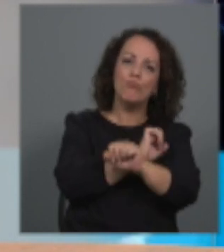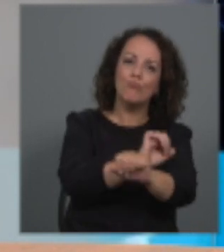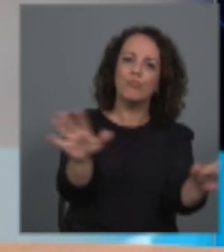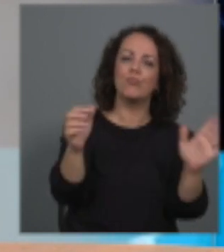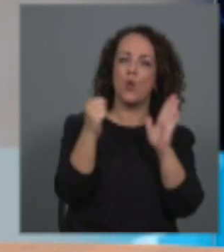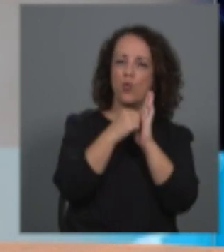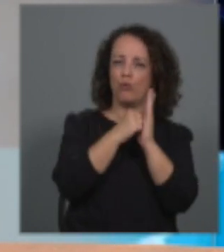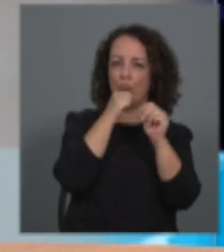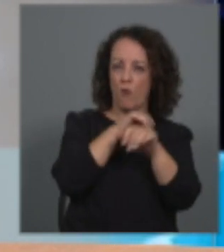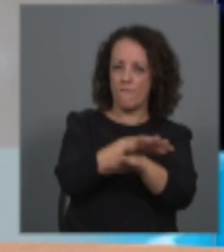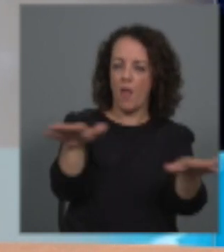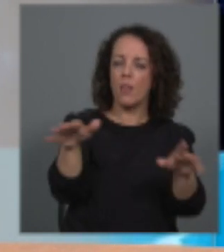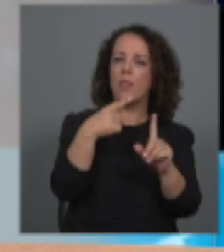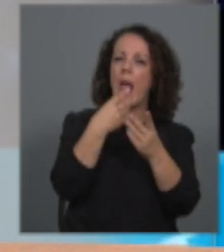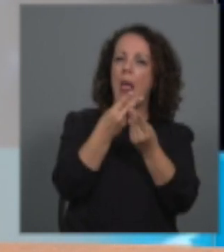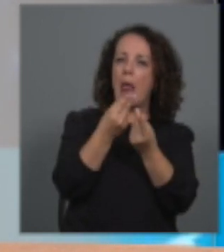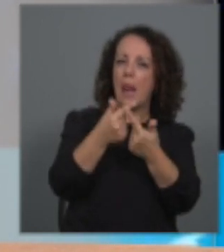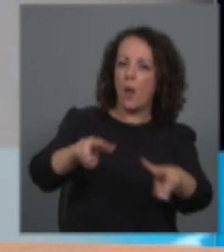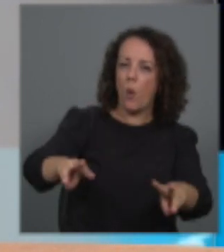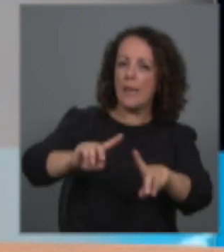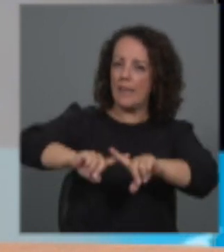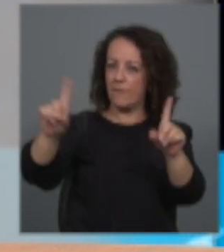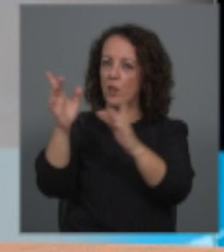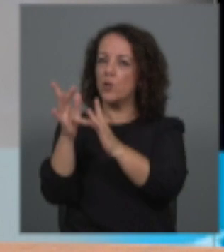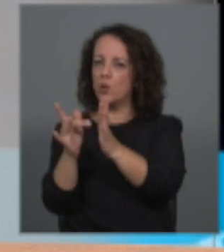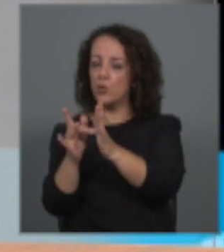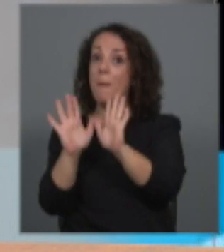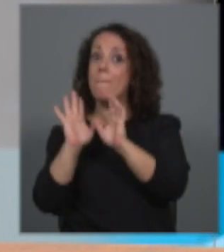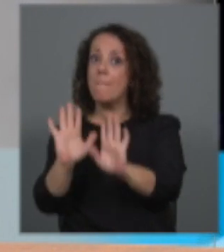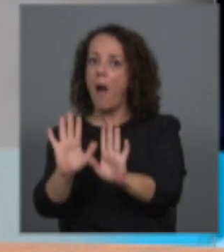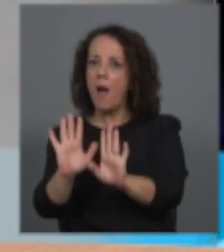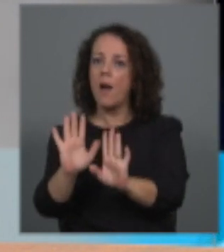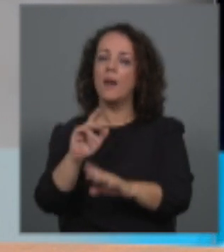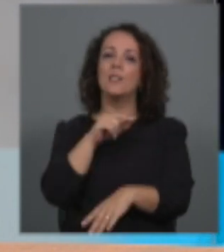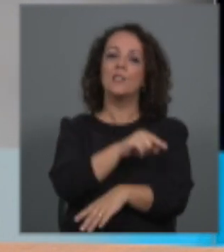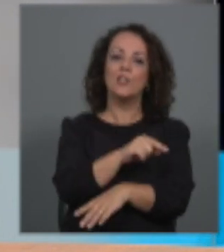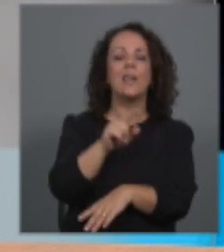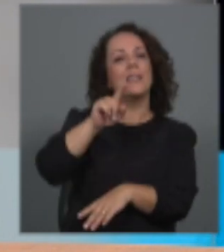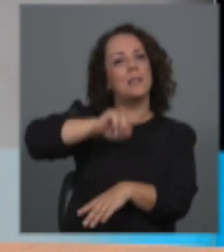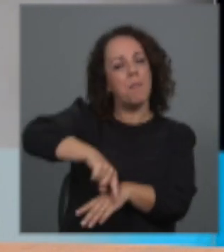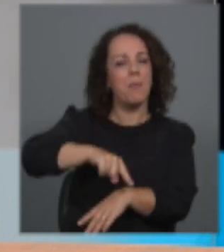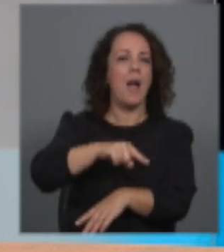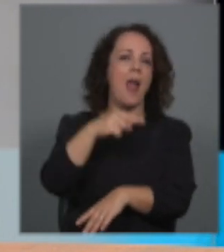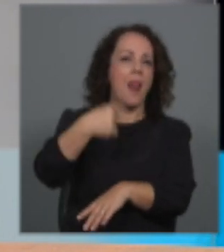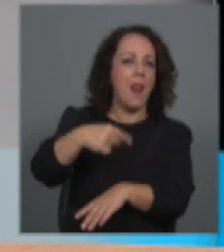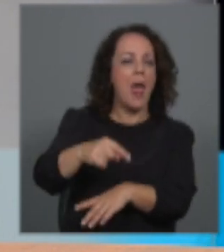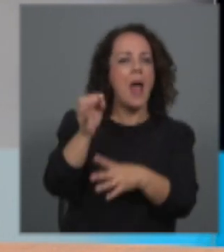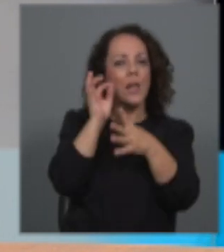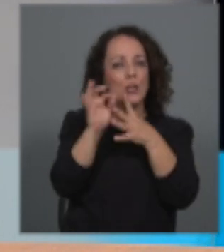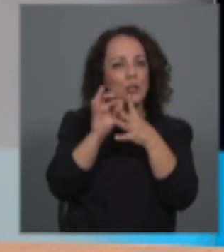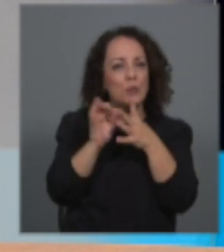ser a de Jesus, que ainda terá também alguns aspectos